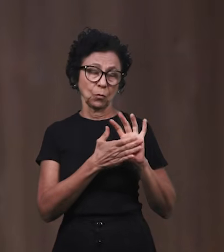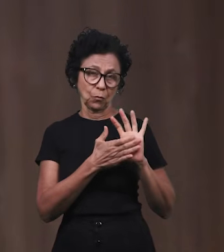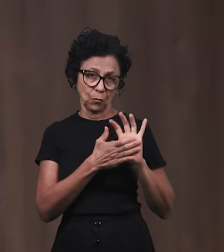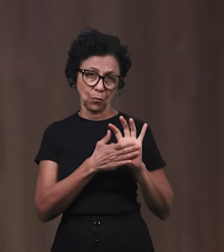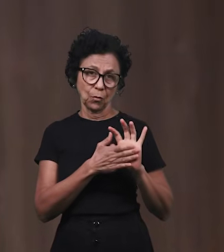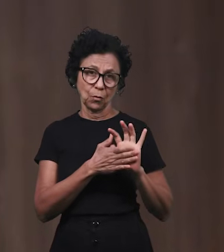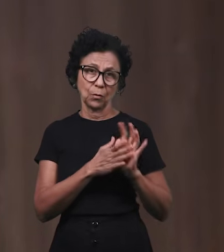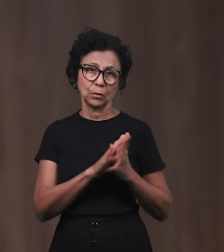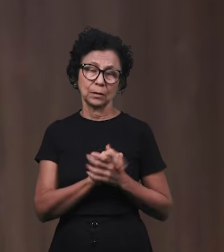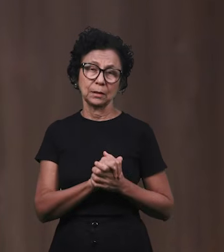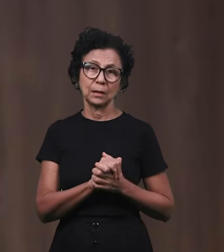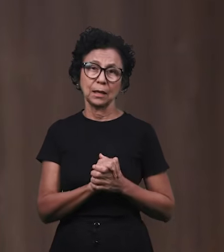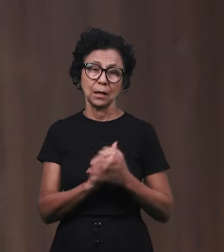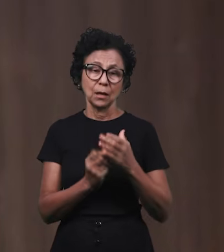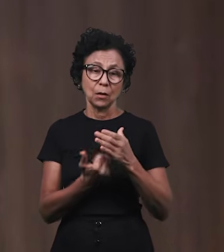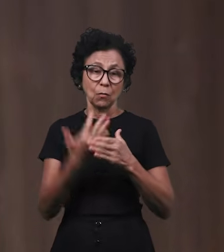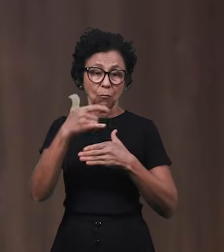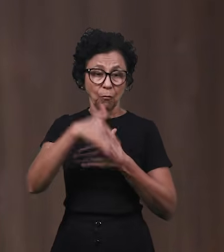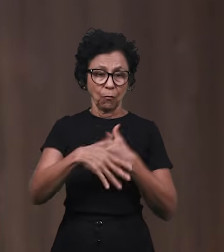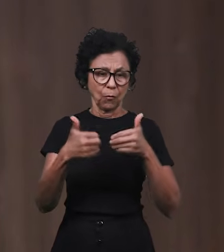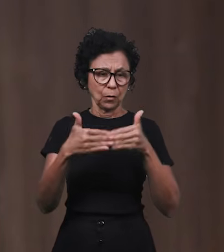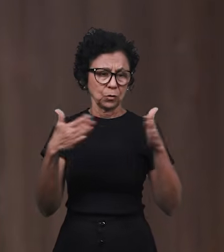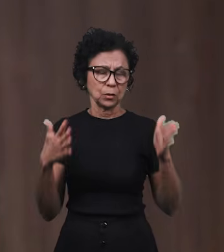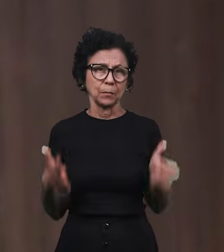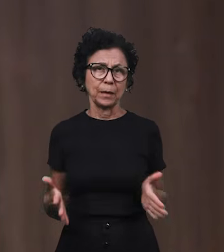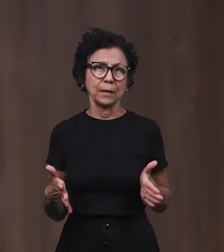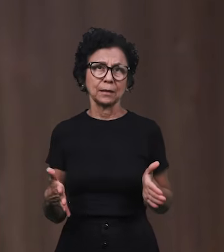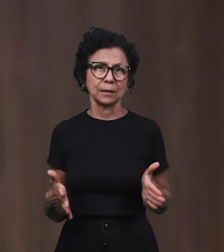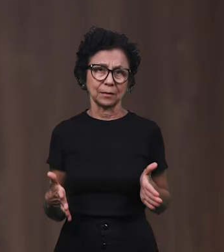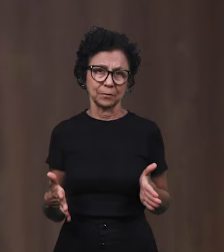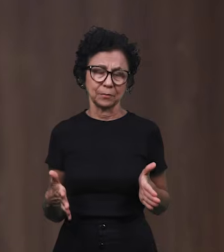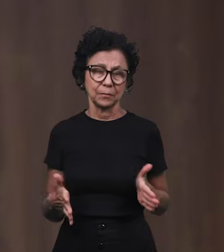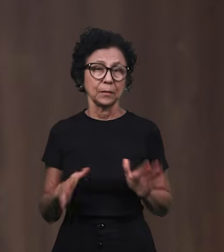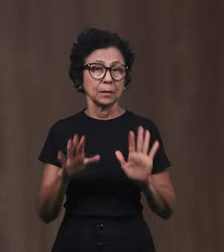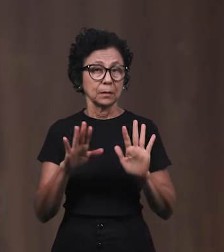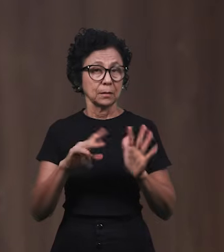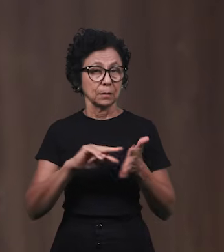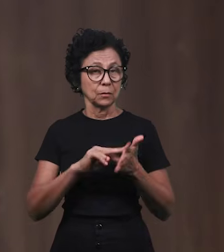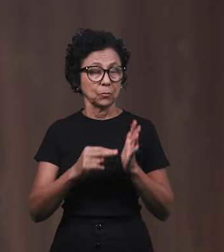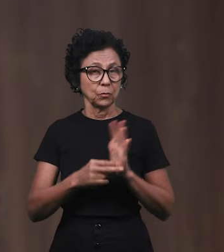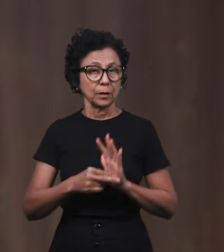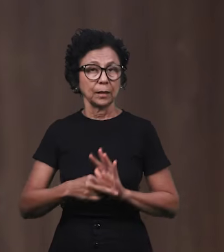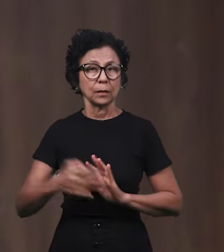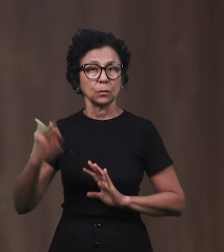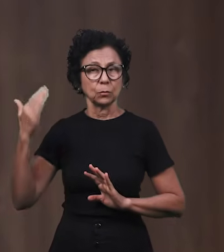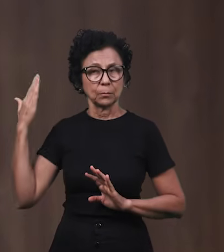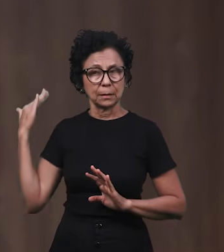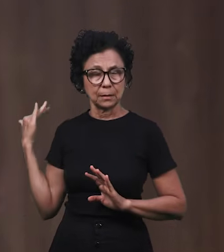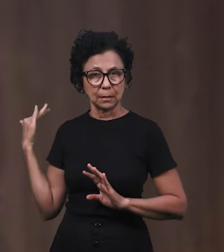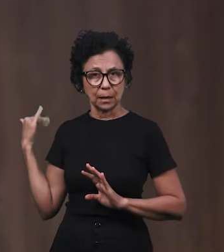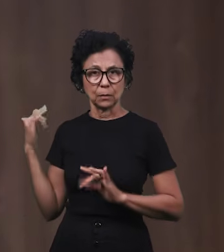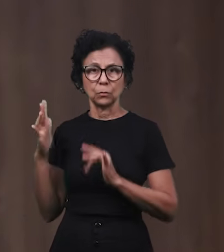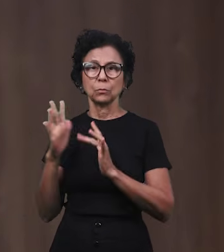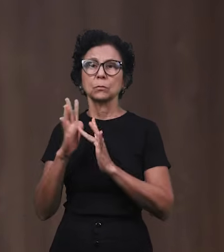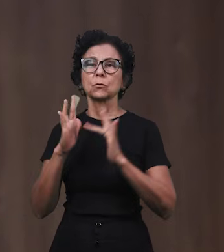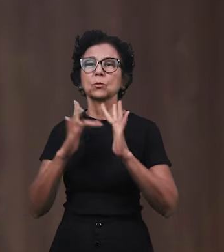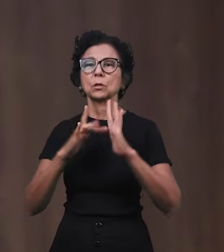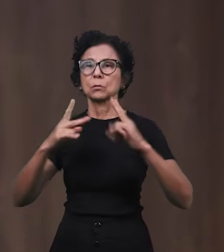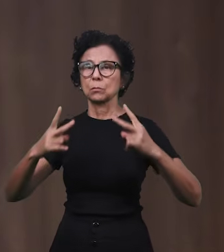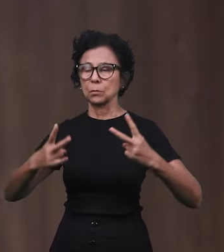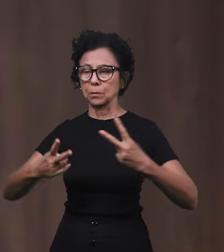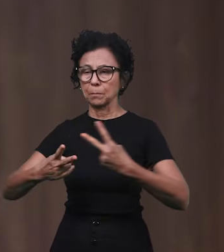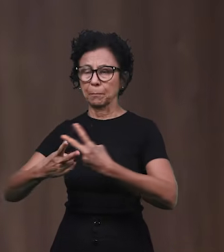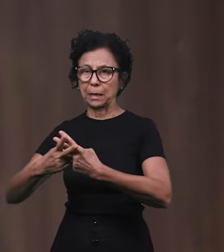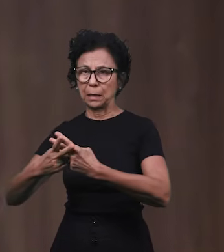trazer toda a contextualização do momento da crucificação. Desde o momento em que o Senhor Jesus, ele foi preso, ele carregou